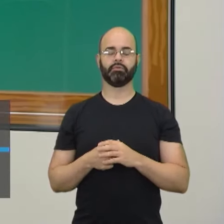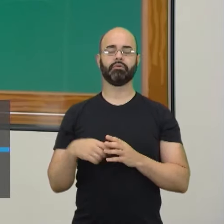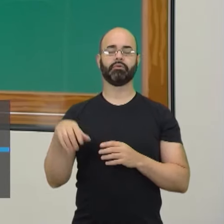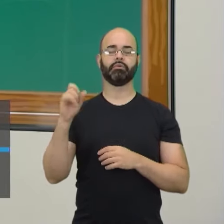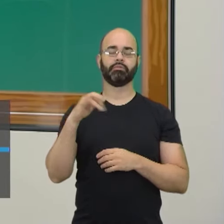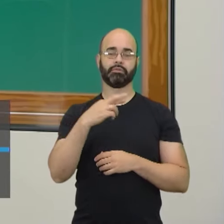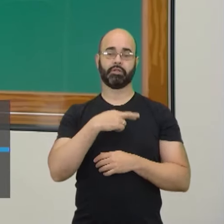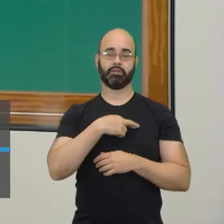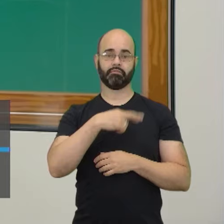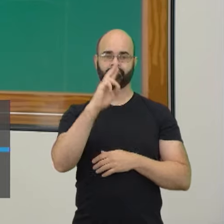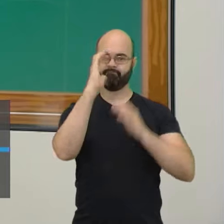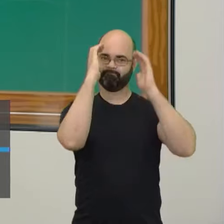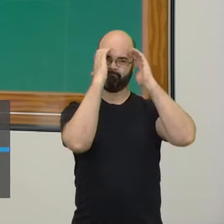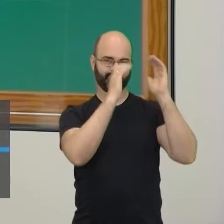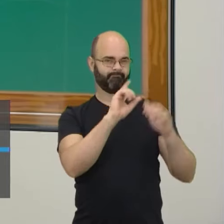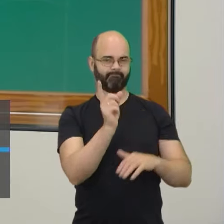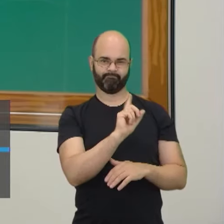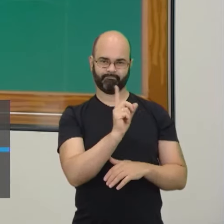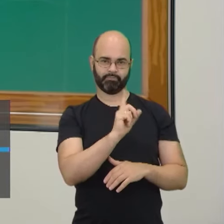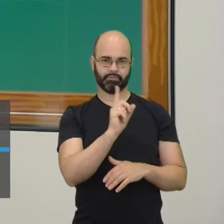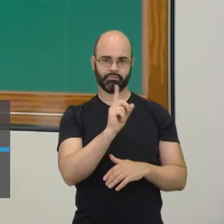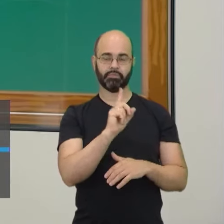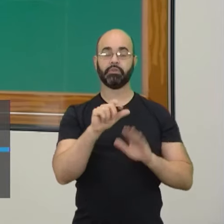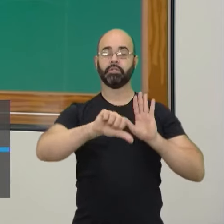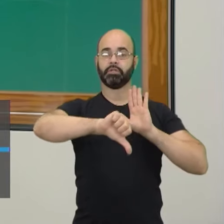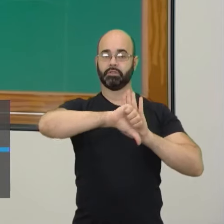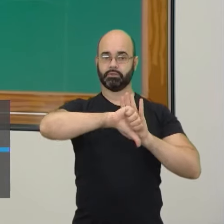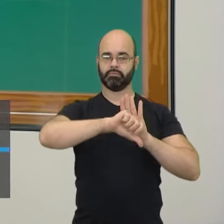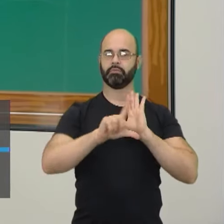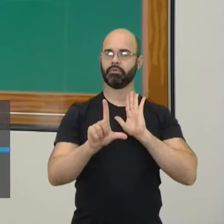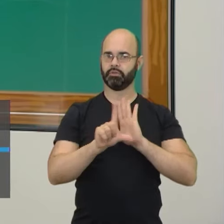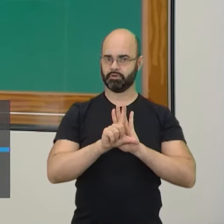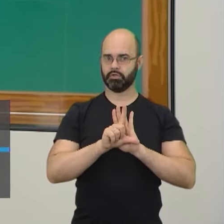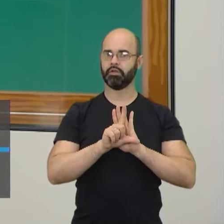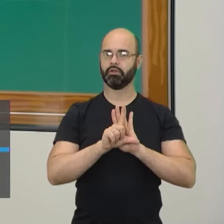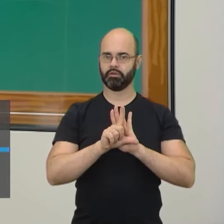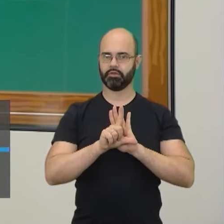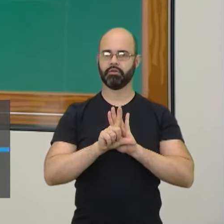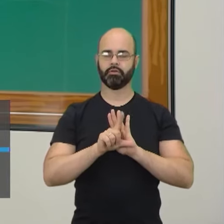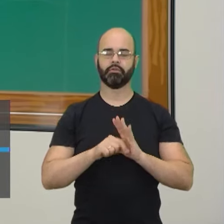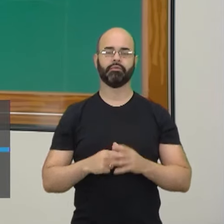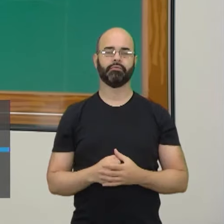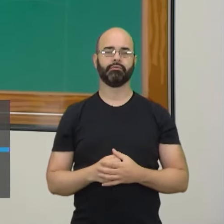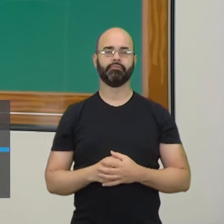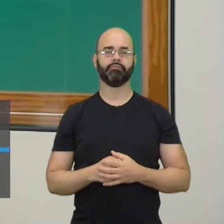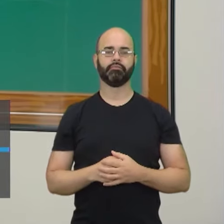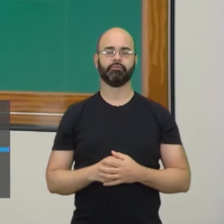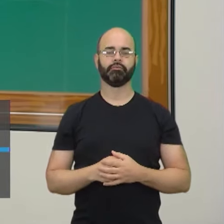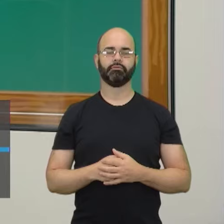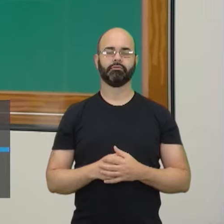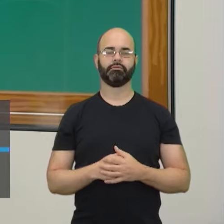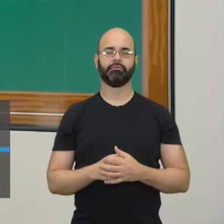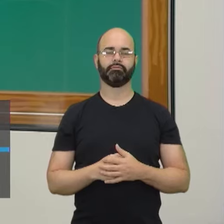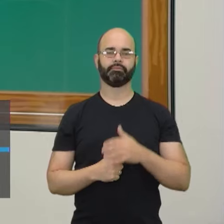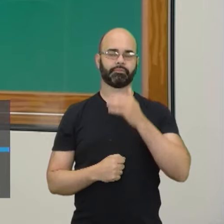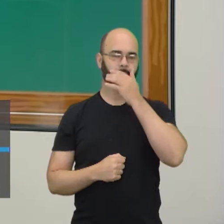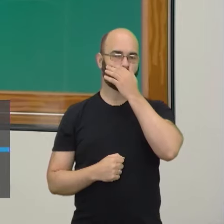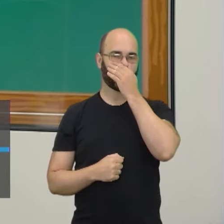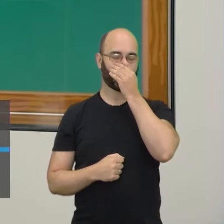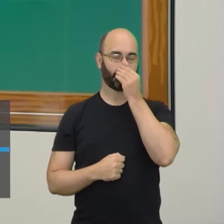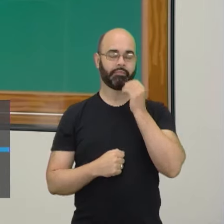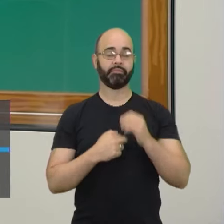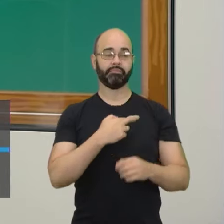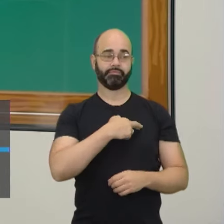religiosa é um crime, né, que existe uma lei para isto. Nós já sabemos que nós precisamos respeitar a religião do